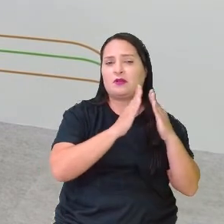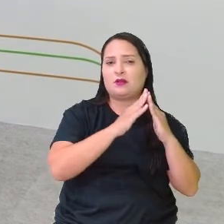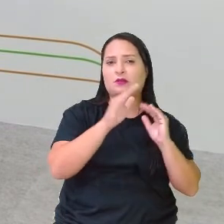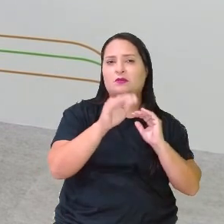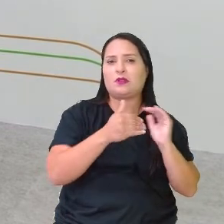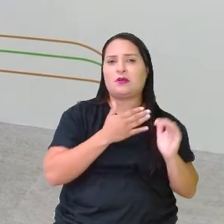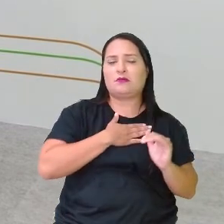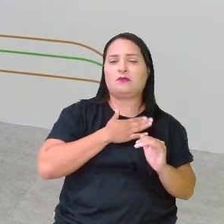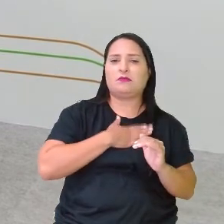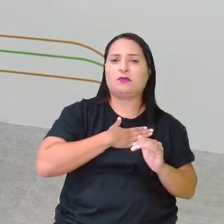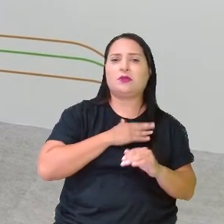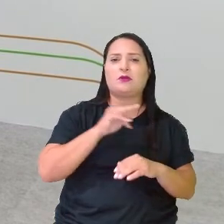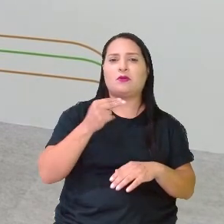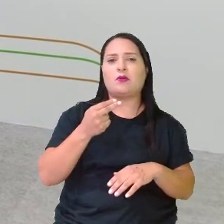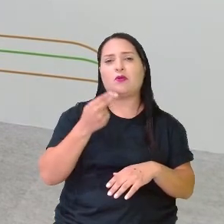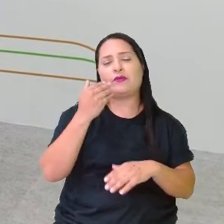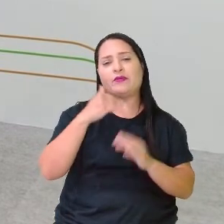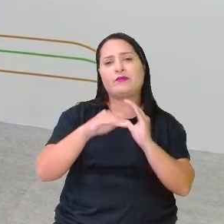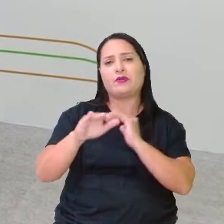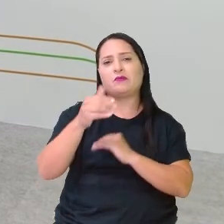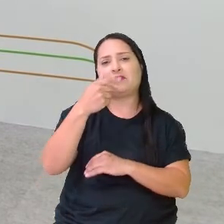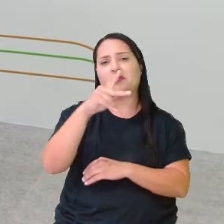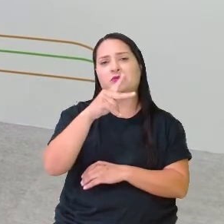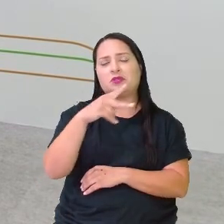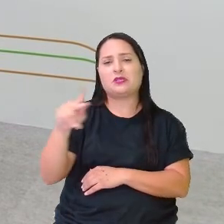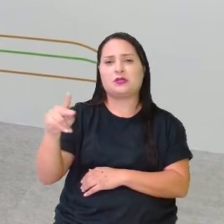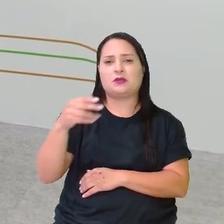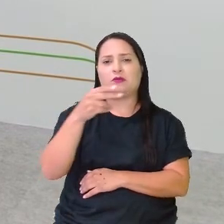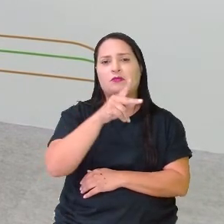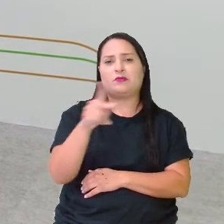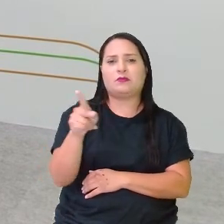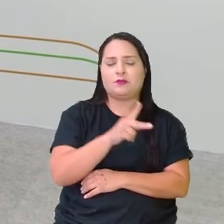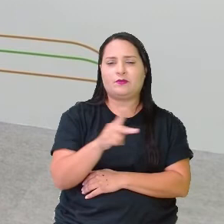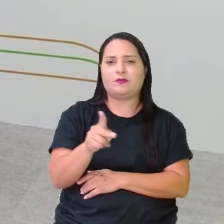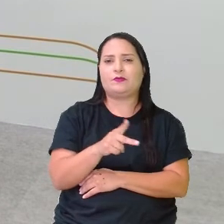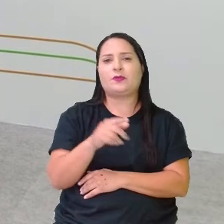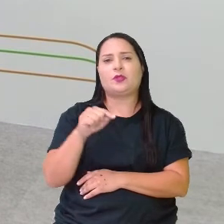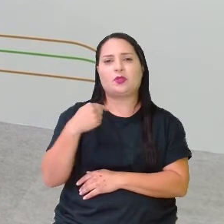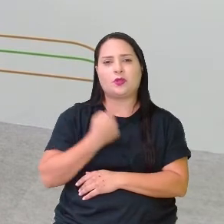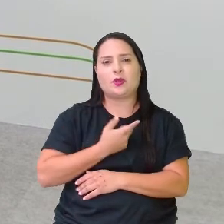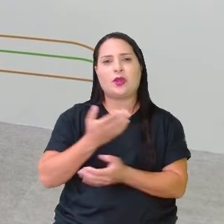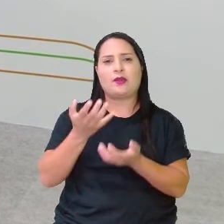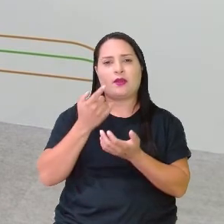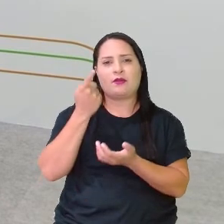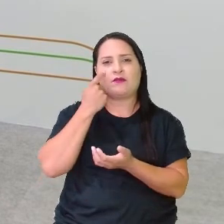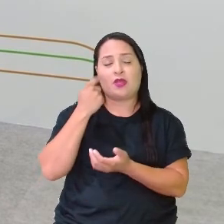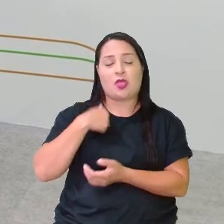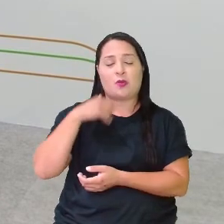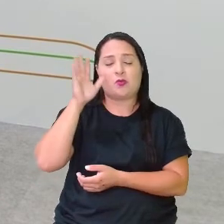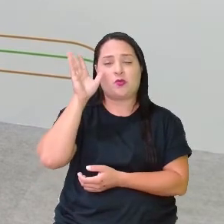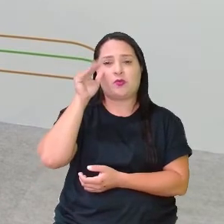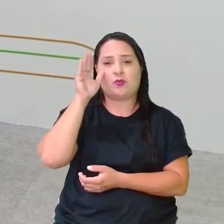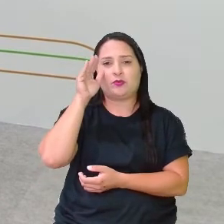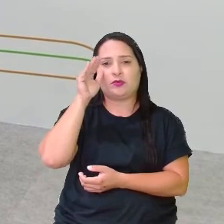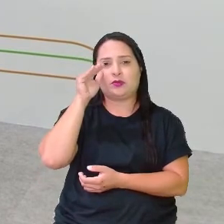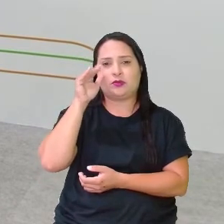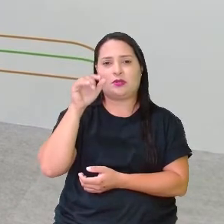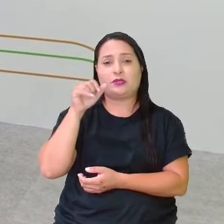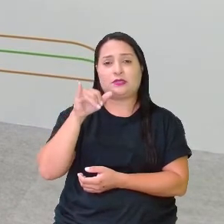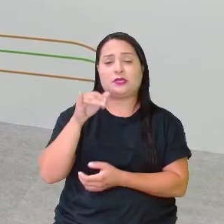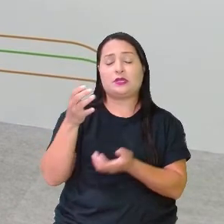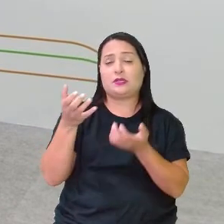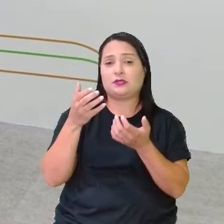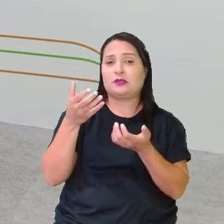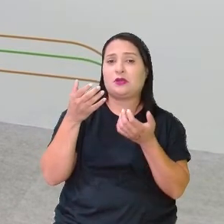para o seu professor e sua professora, manda, que a gente quer ver essa atividade, né? Eu mesmo fico muito curioso. Então, se